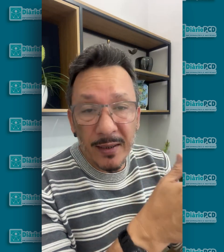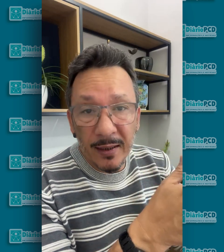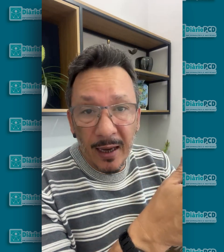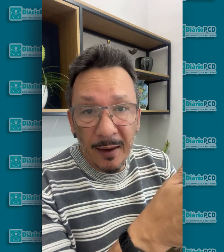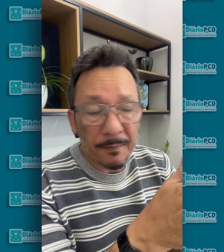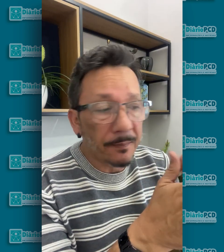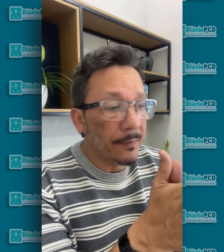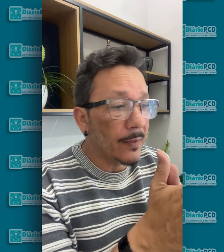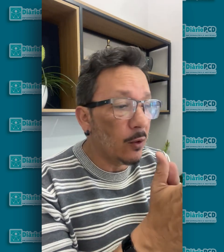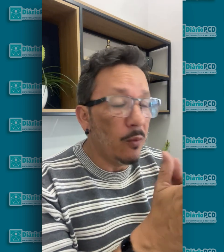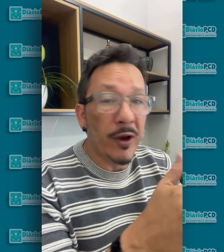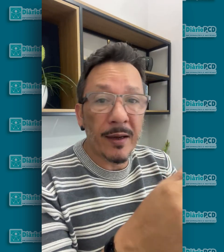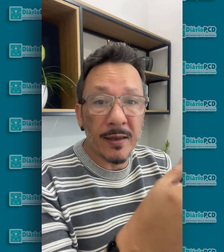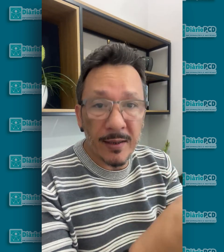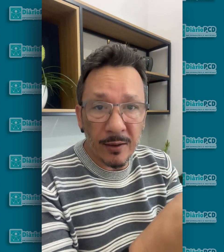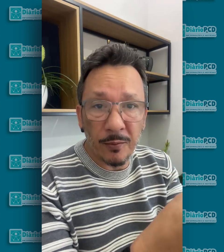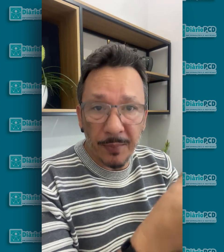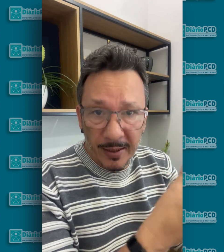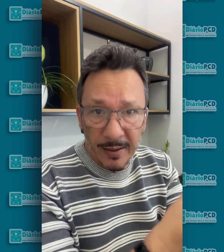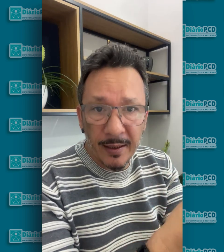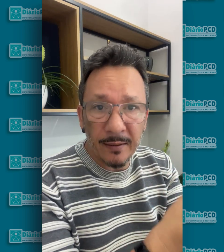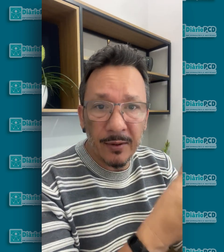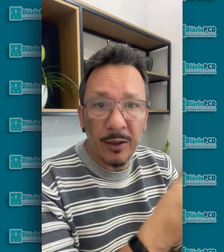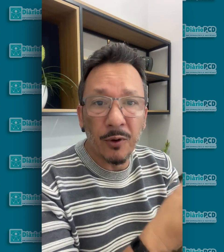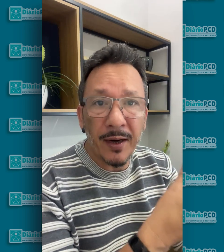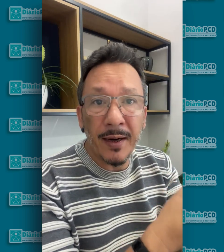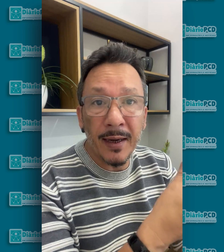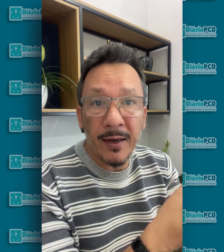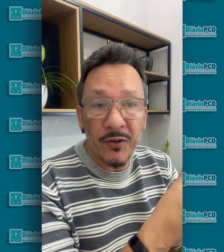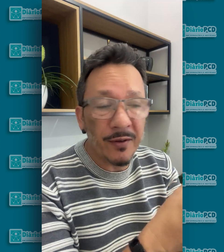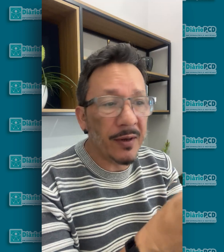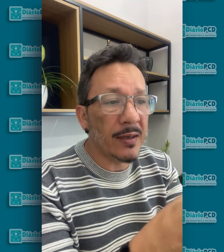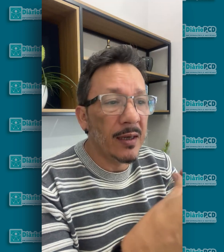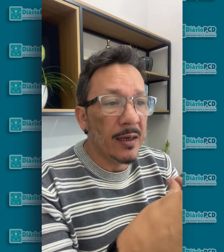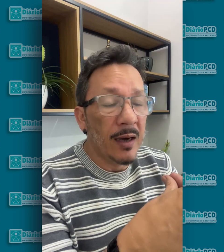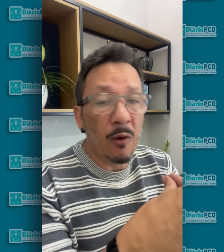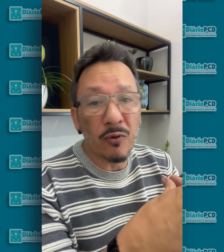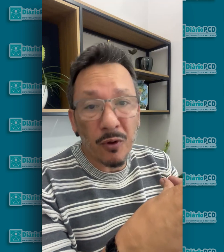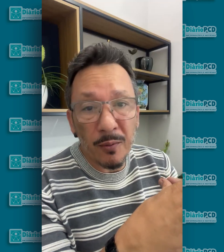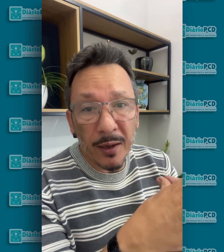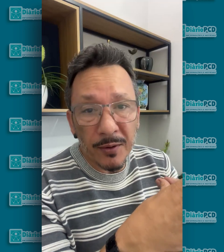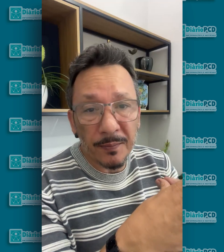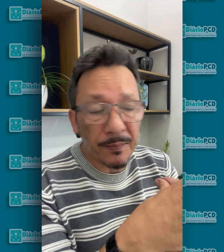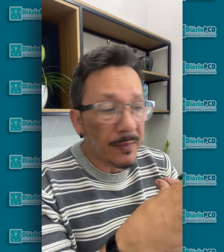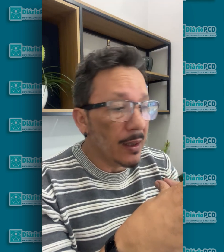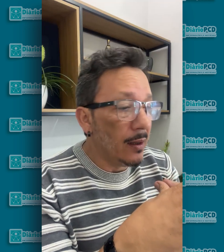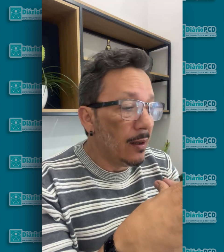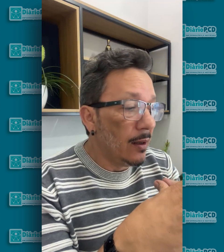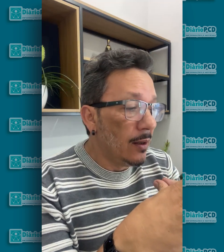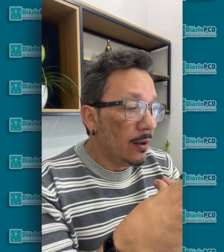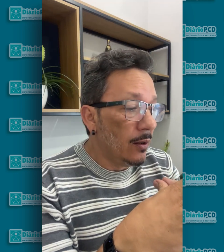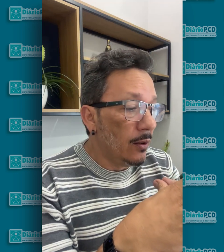deveriam apresentar como requisito para se tornarem elegíveis alguns documentos.